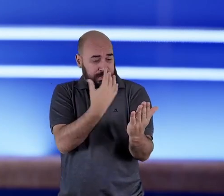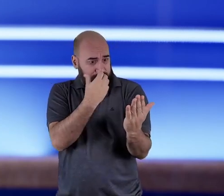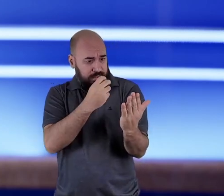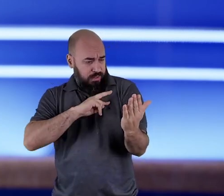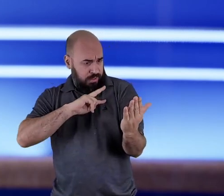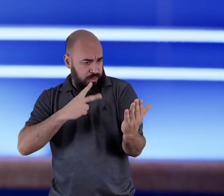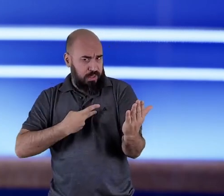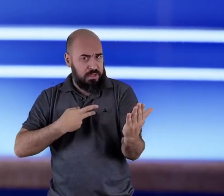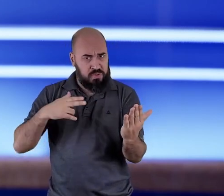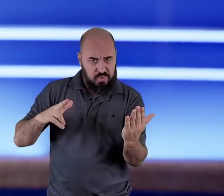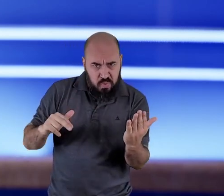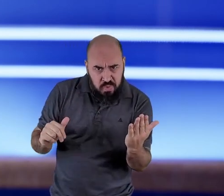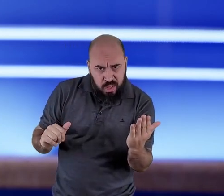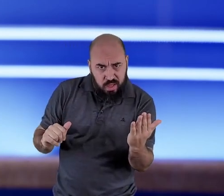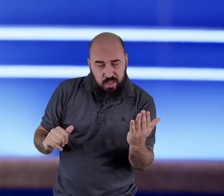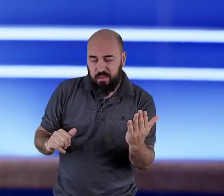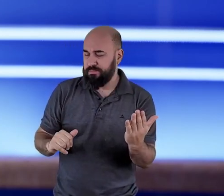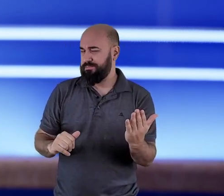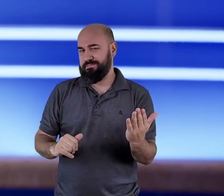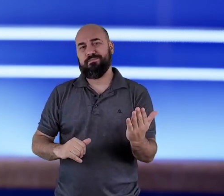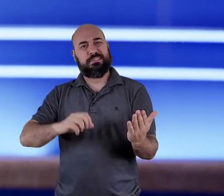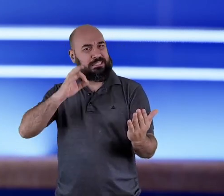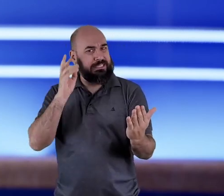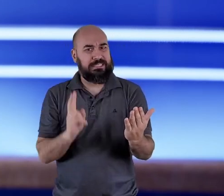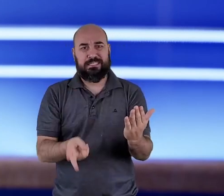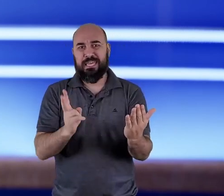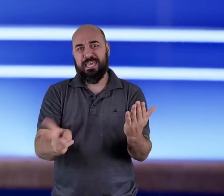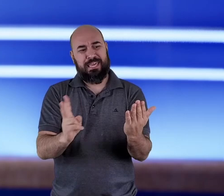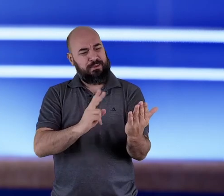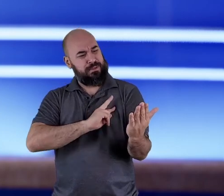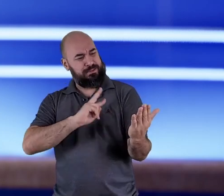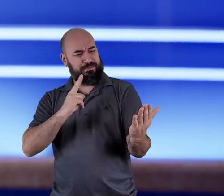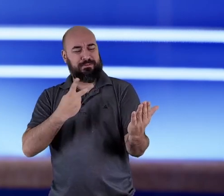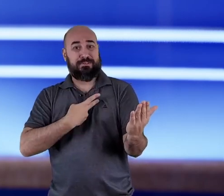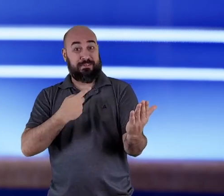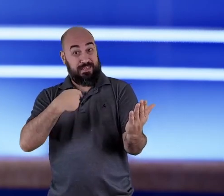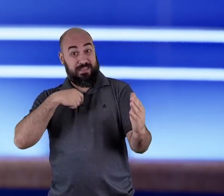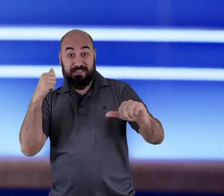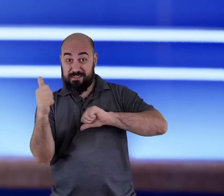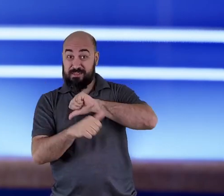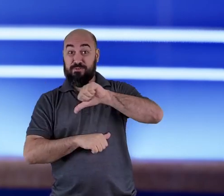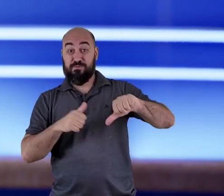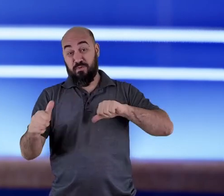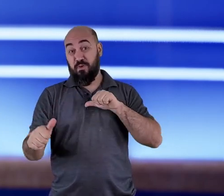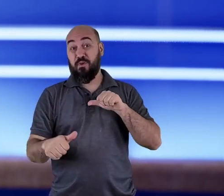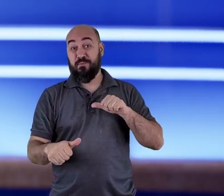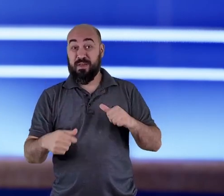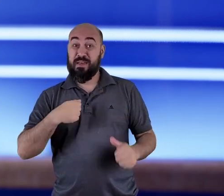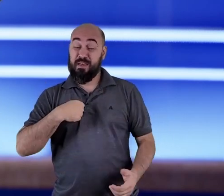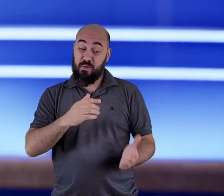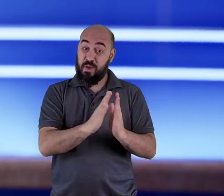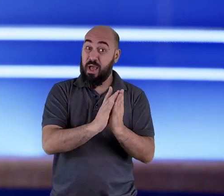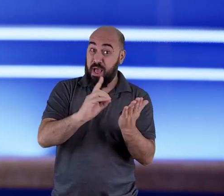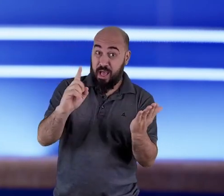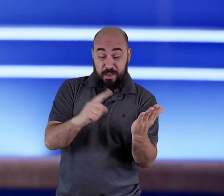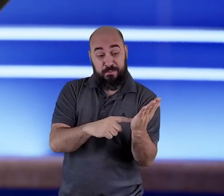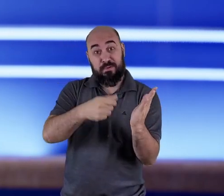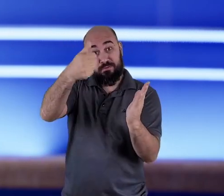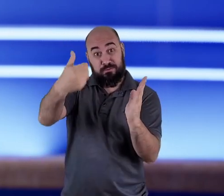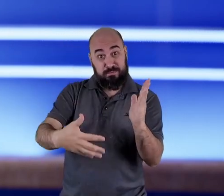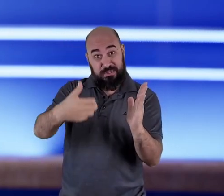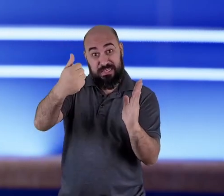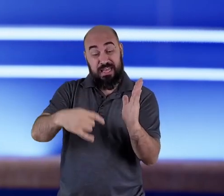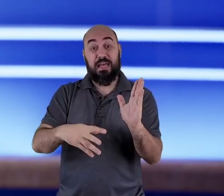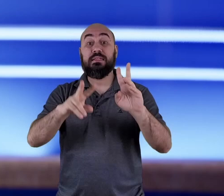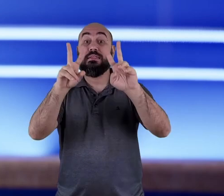vazia. É a palavra de Deus, é a palavra que transforma. Quando eu abro a Bíblia para explicar para você temas